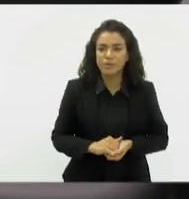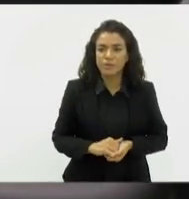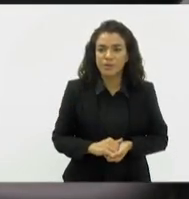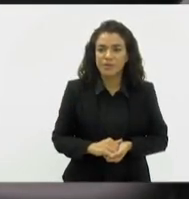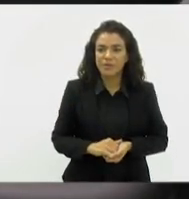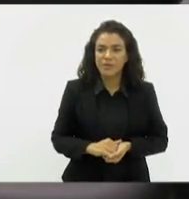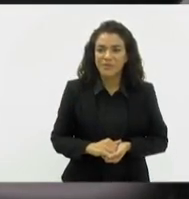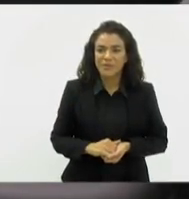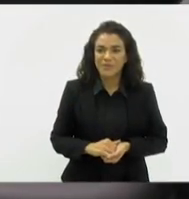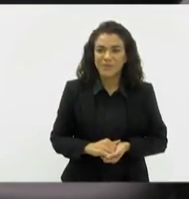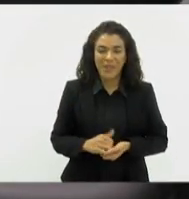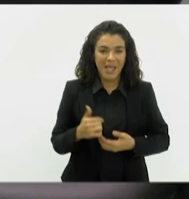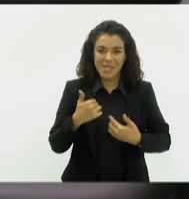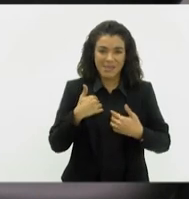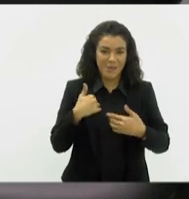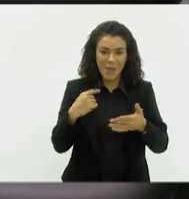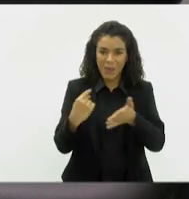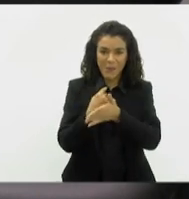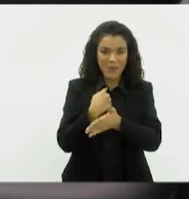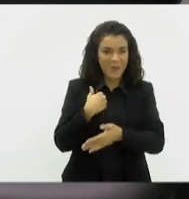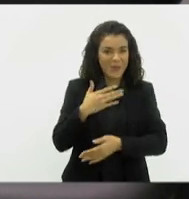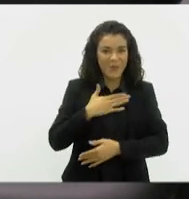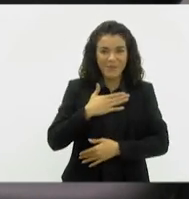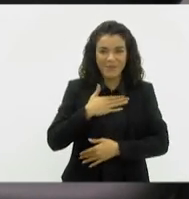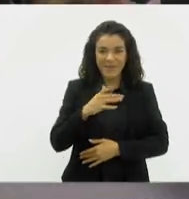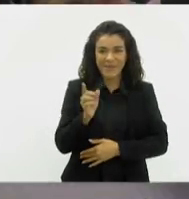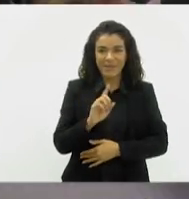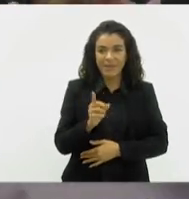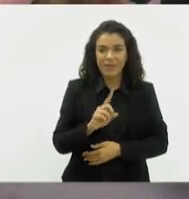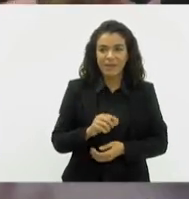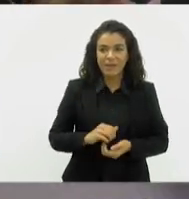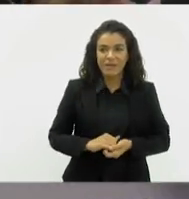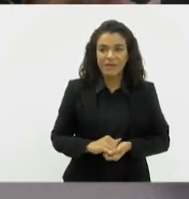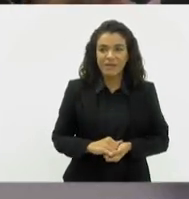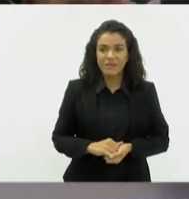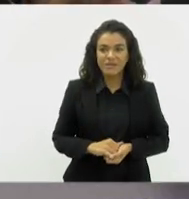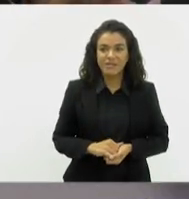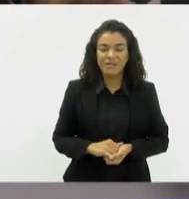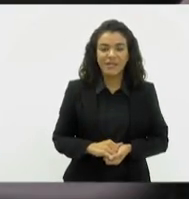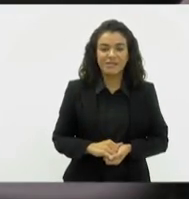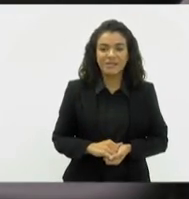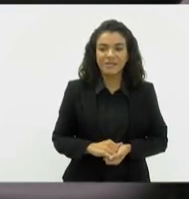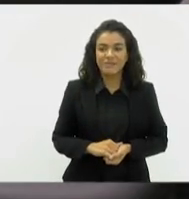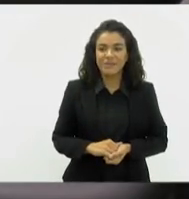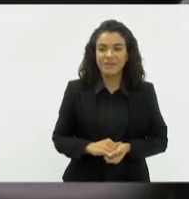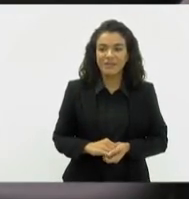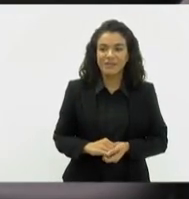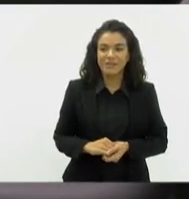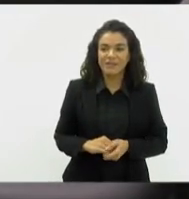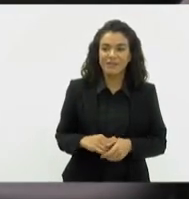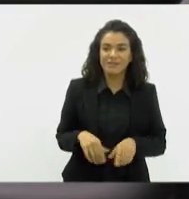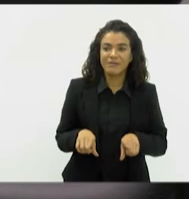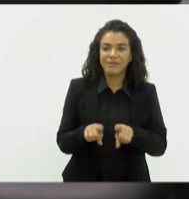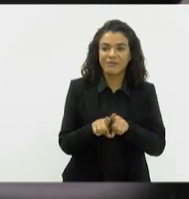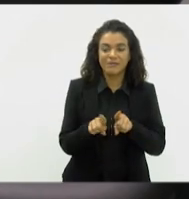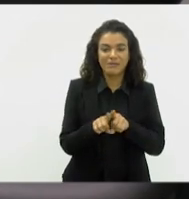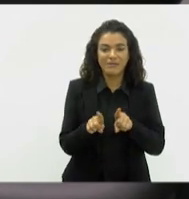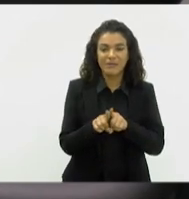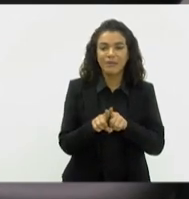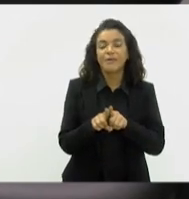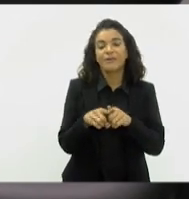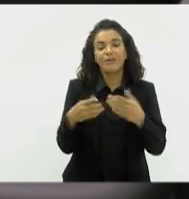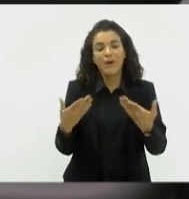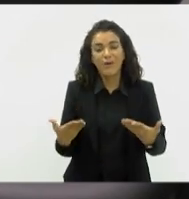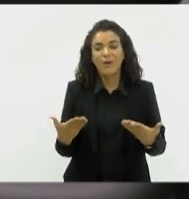é para ser feita para mim, né? Mas como não? Você está sendo sabatinado aqui para ser membro de uma comissão? As pessoas que sofrem esse tipo de violência. Então a